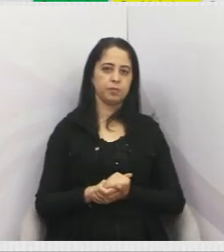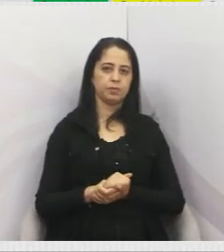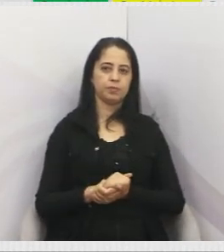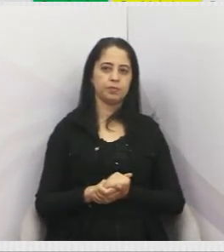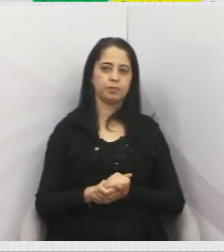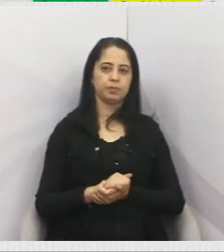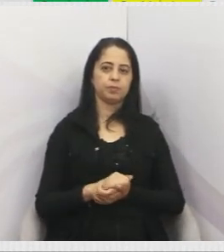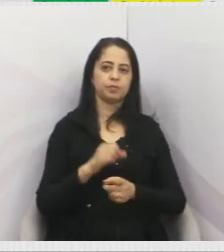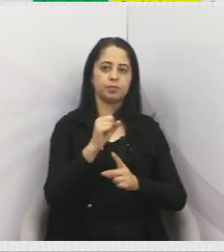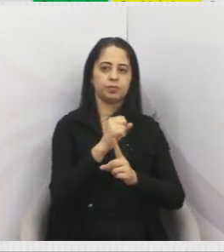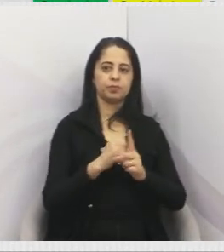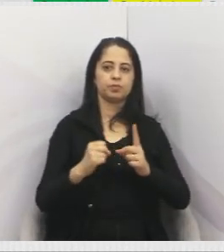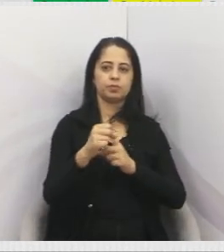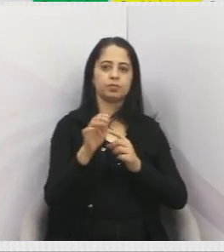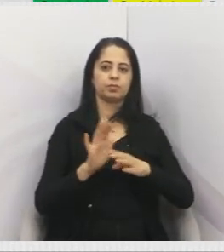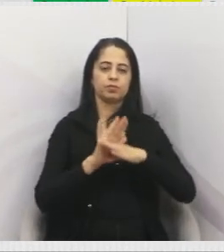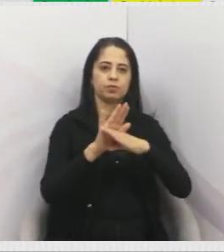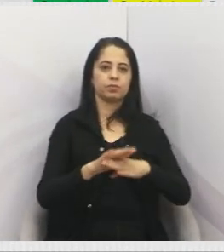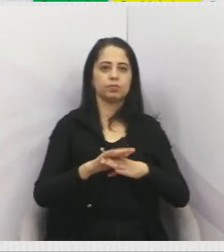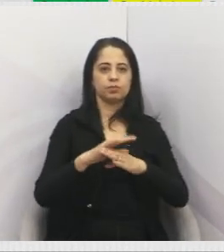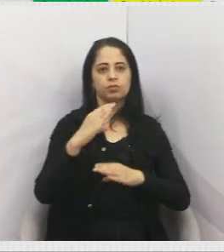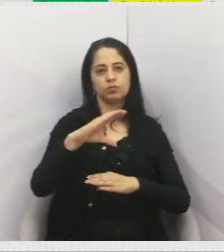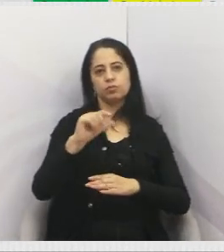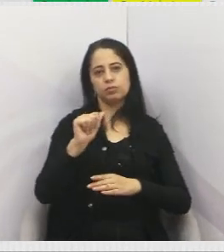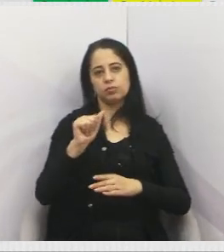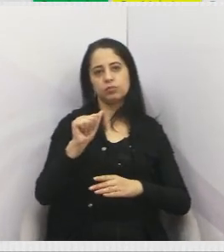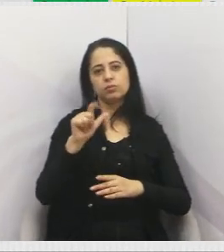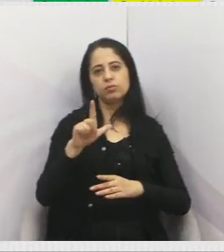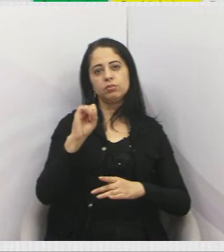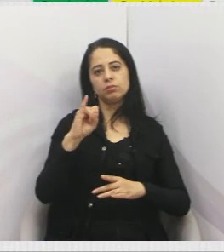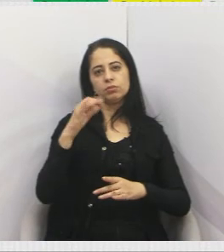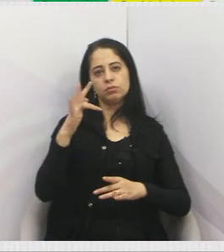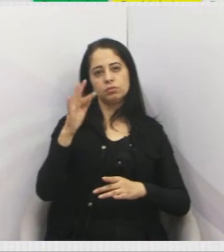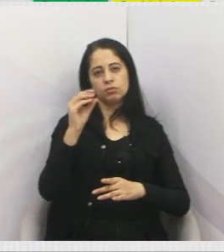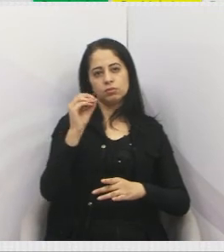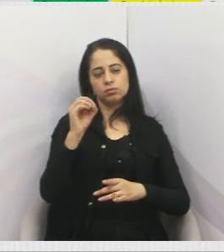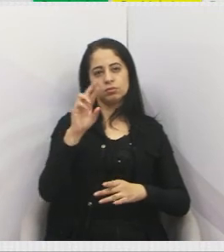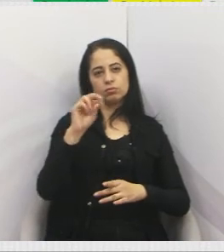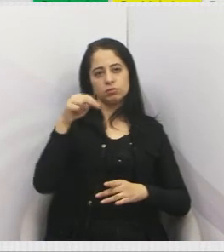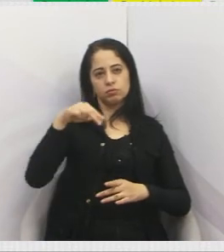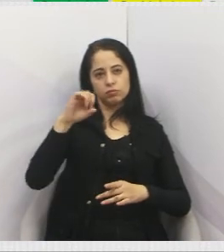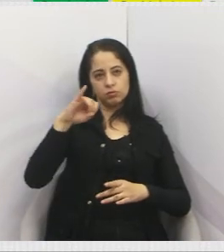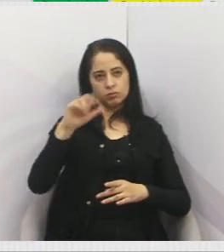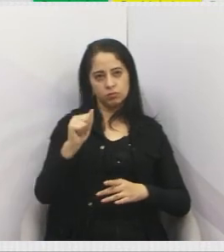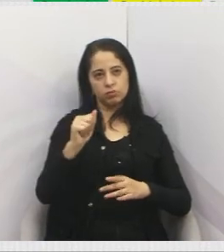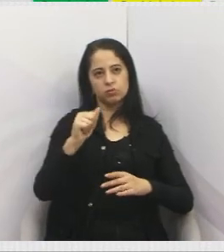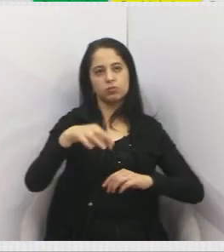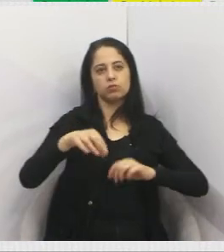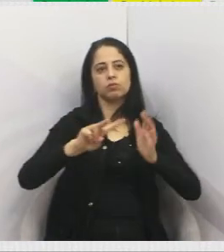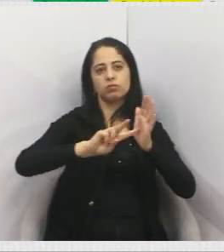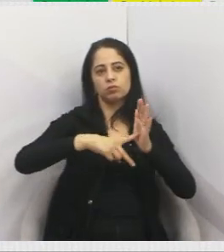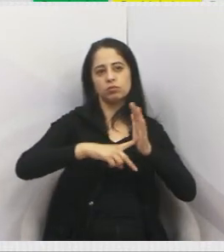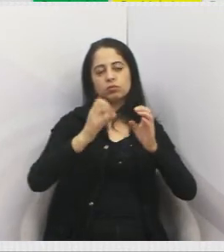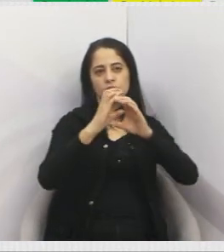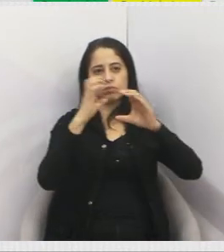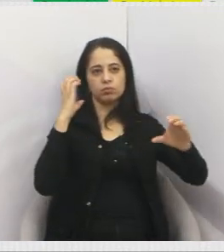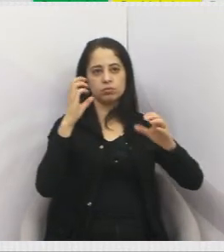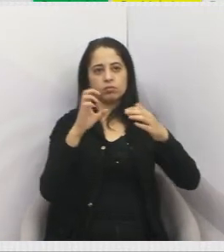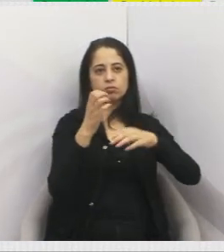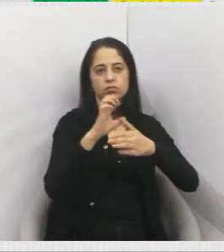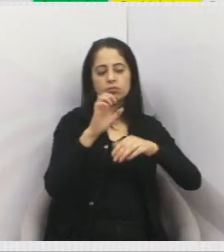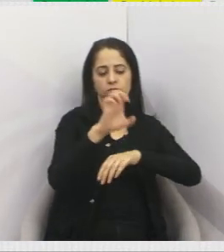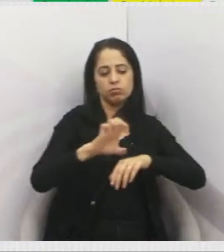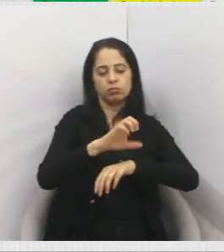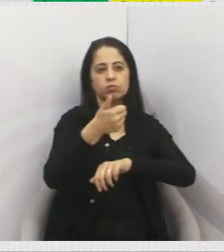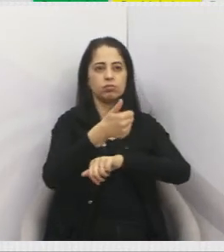Movimentos populares, moradores do Parque Califórnia, entidades de classe sindical, Sindicato dos Engenheiros, empresas ou entidades